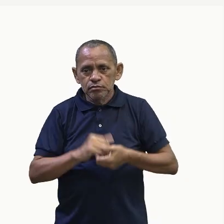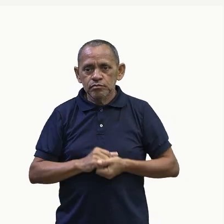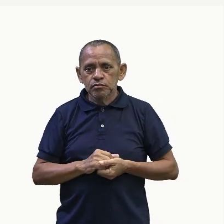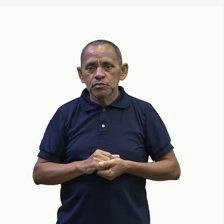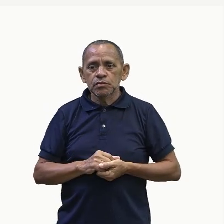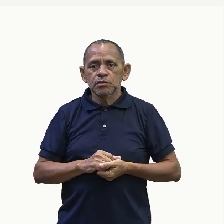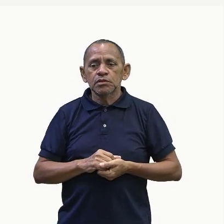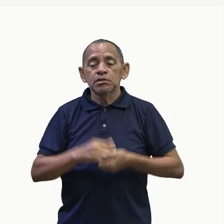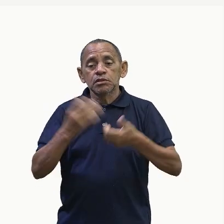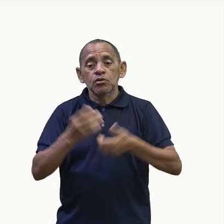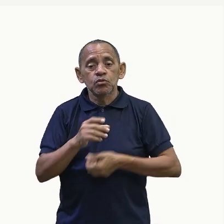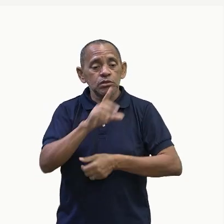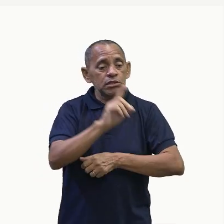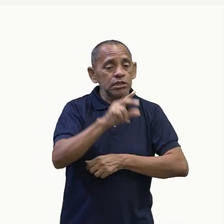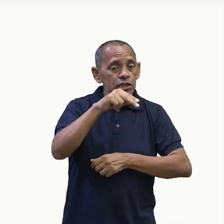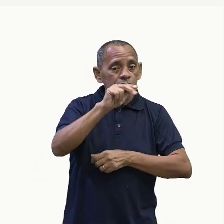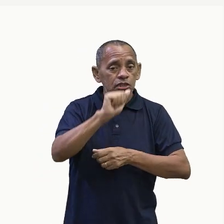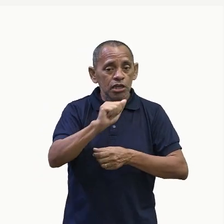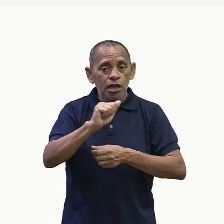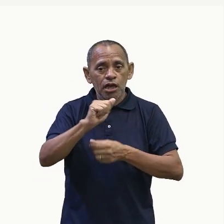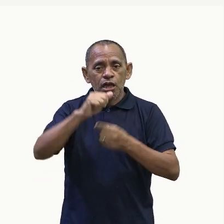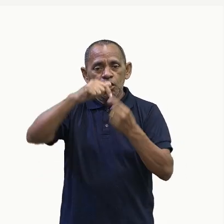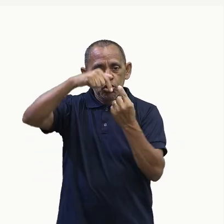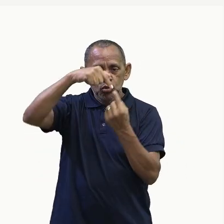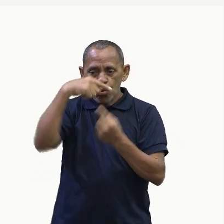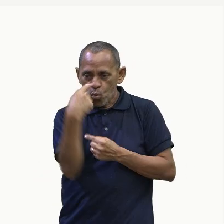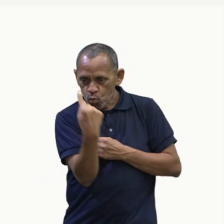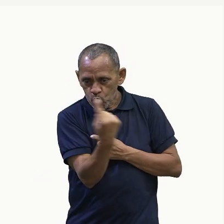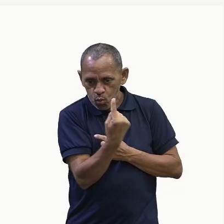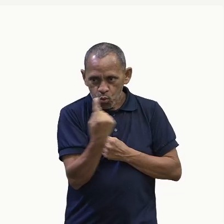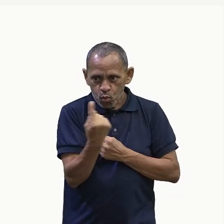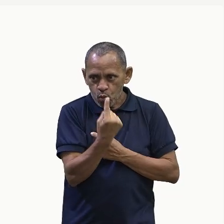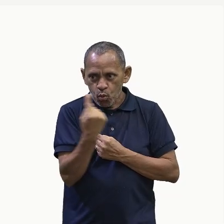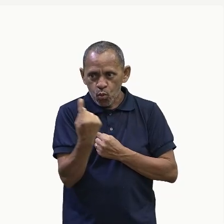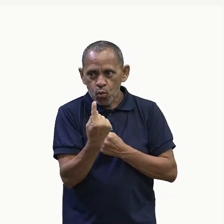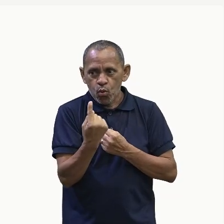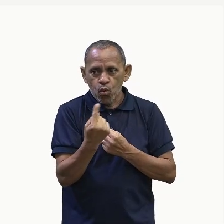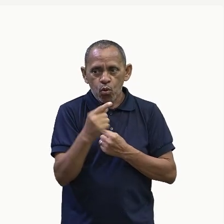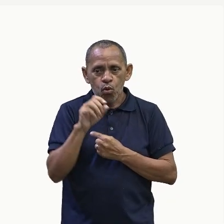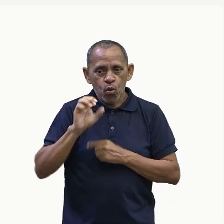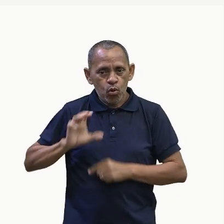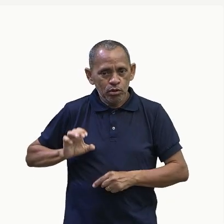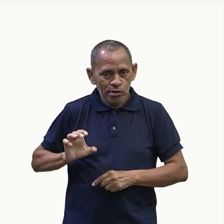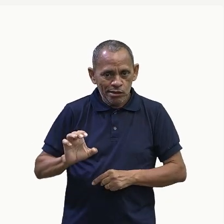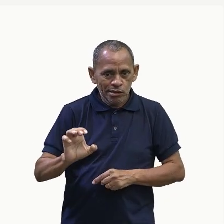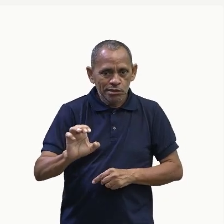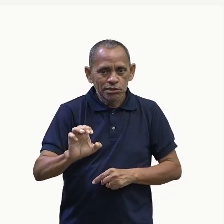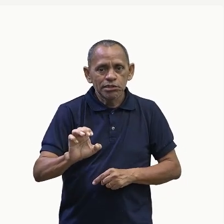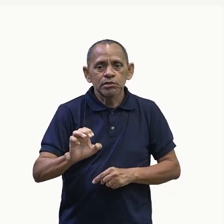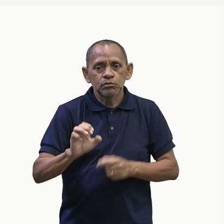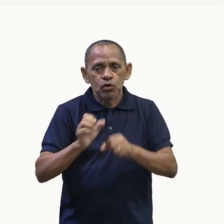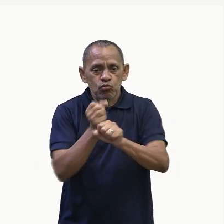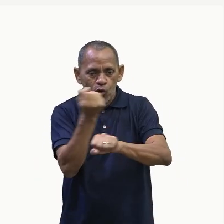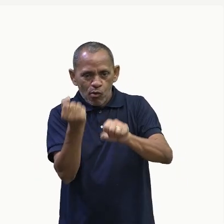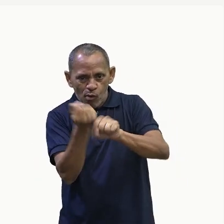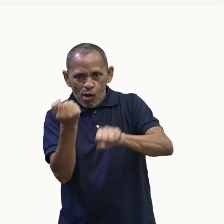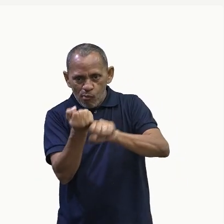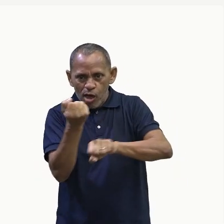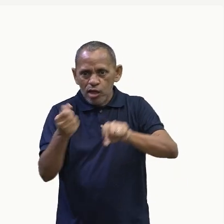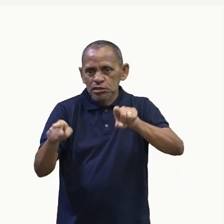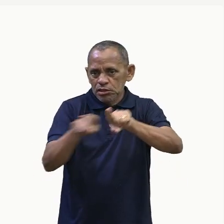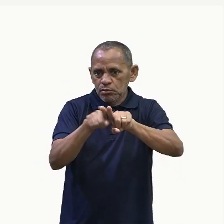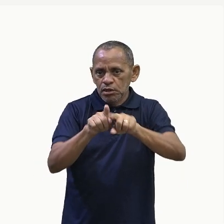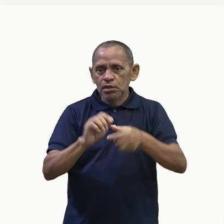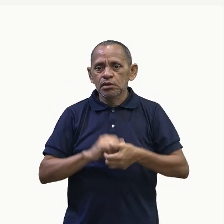se desenrola e as enzimas começam a desemparelhar, eles vão quebrando ali ocorre